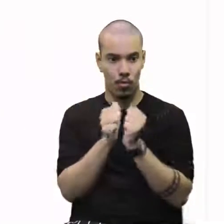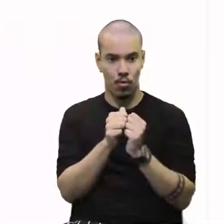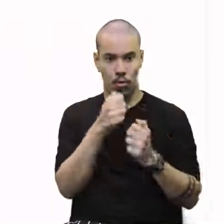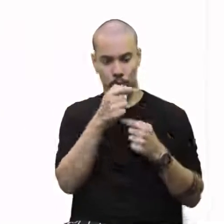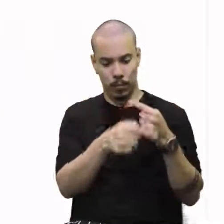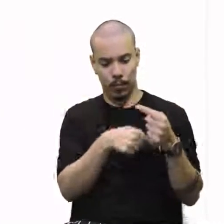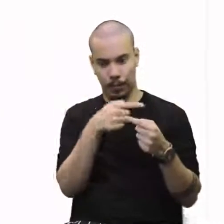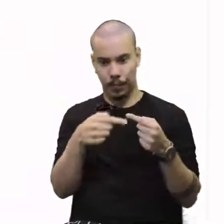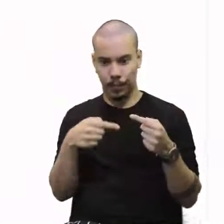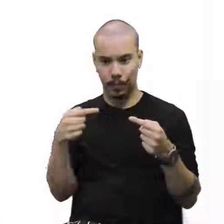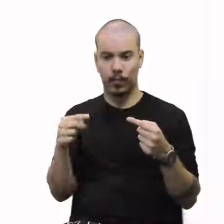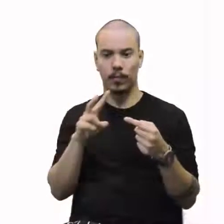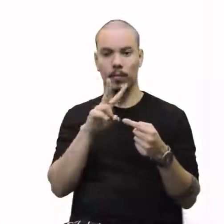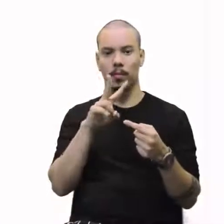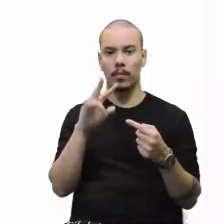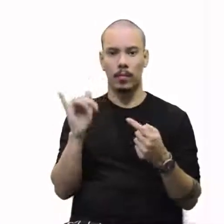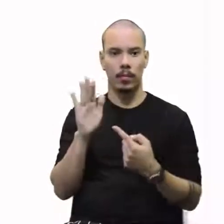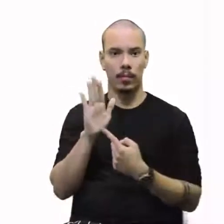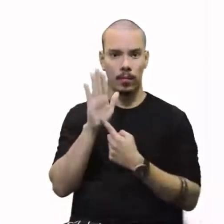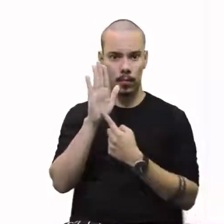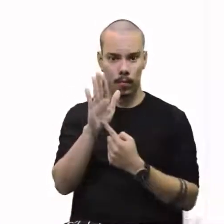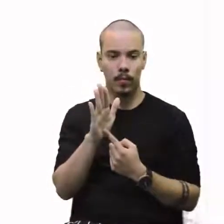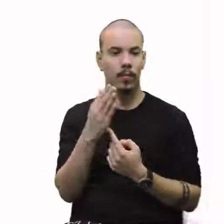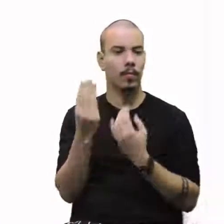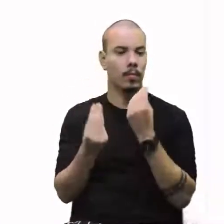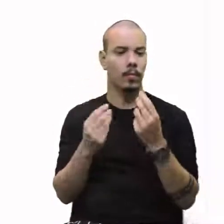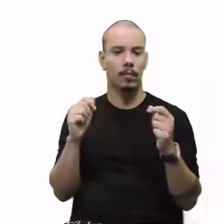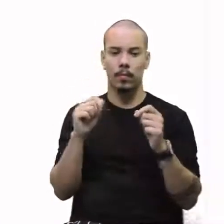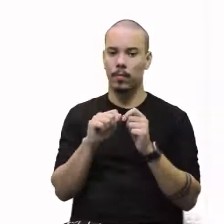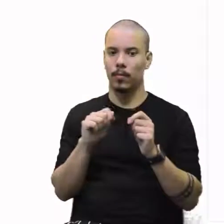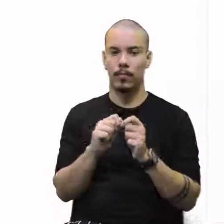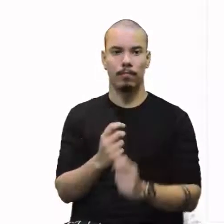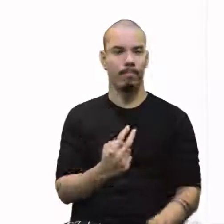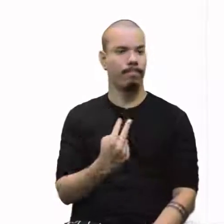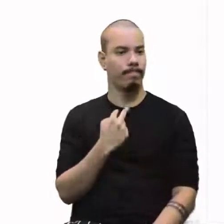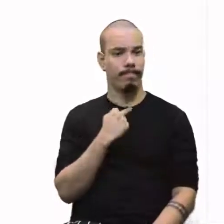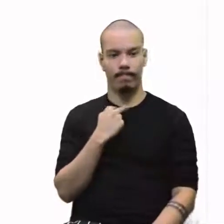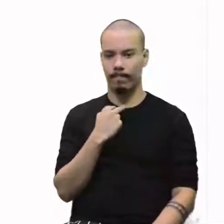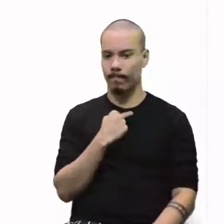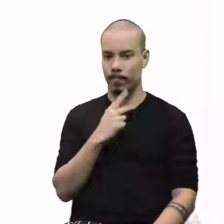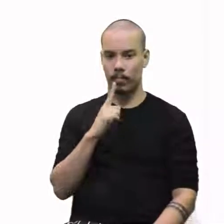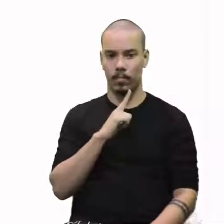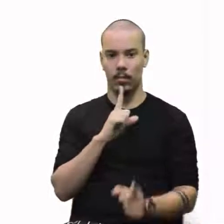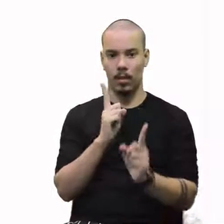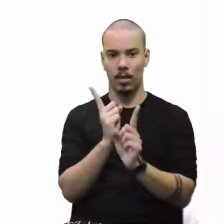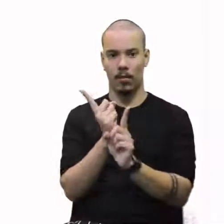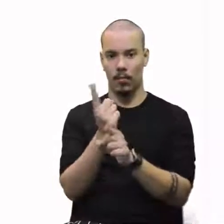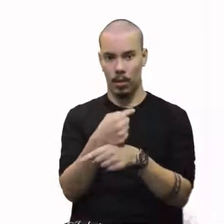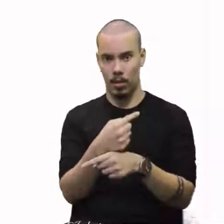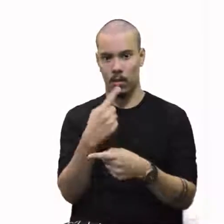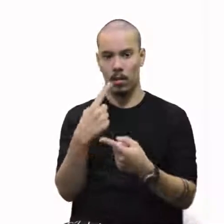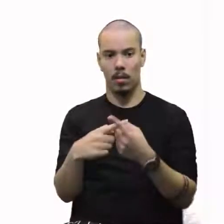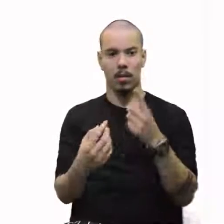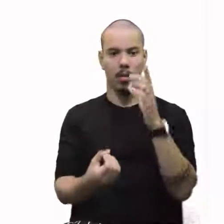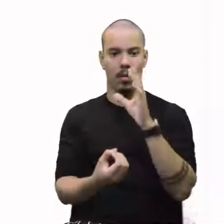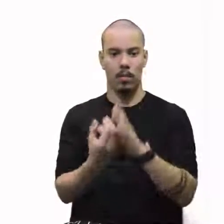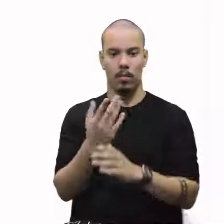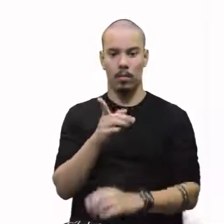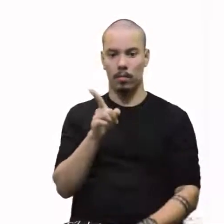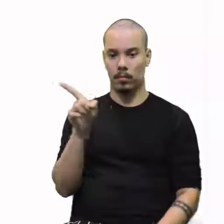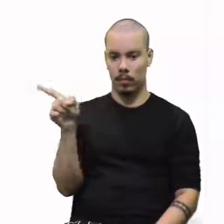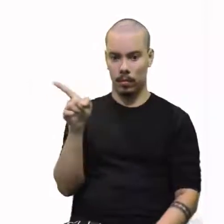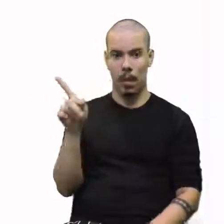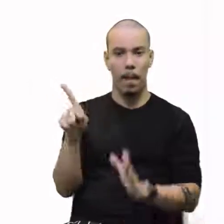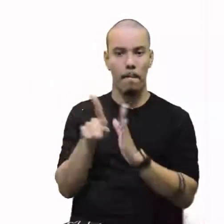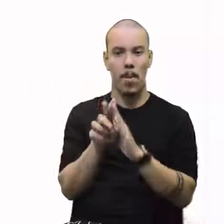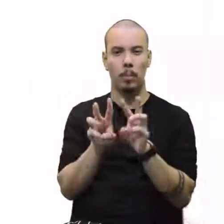vai acabar trabalhando junto, não pode ter inversão, que essa bobina ela é constituída... Essa figura é em espanhol, né? Tirado